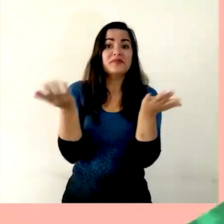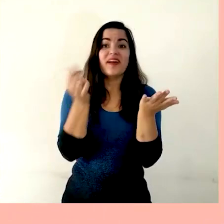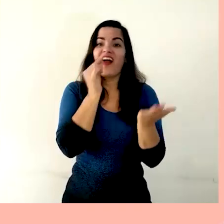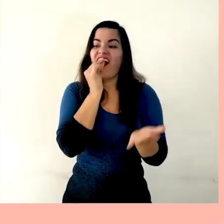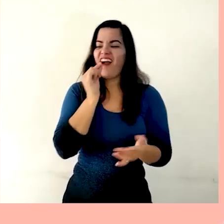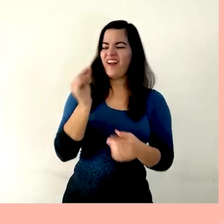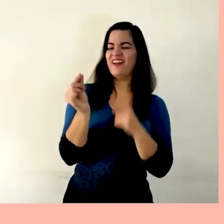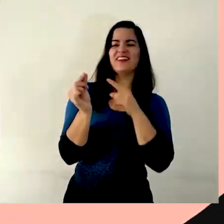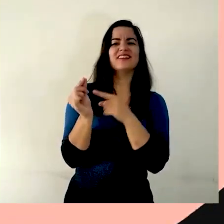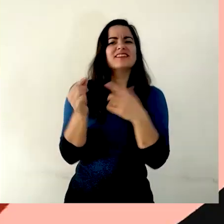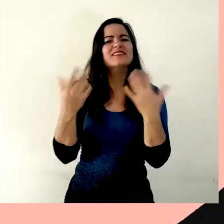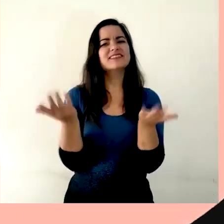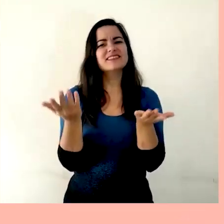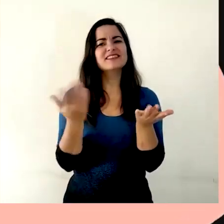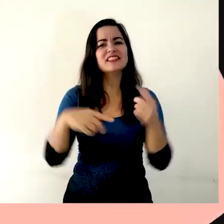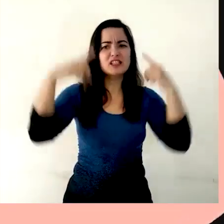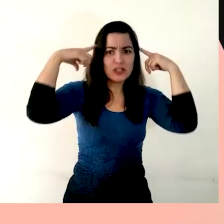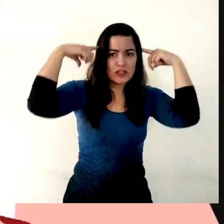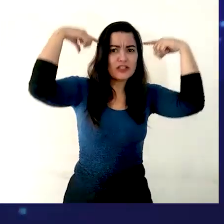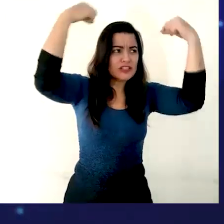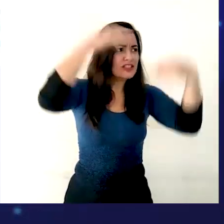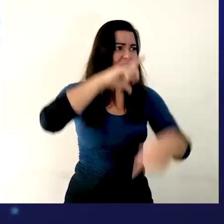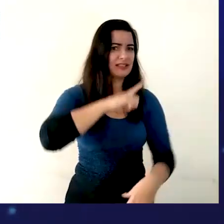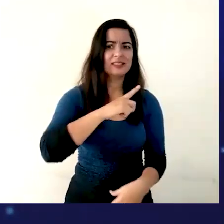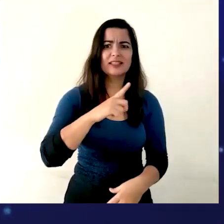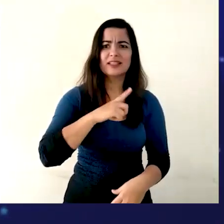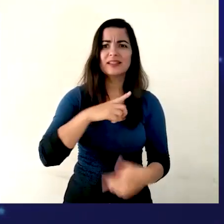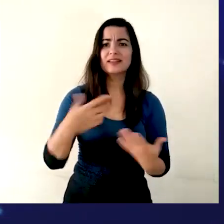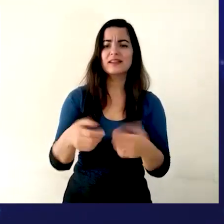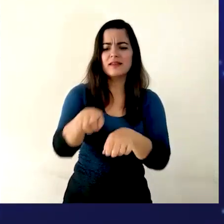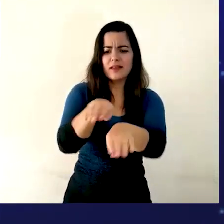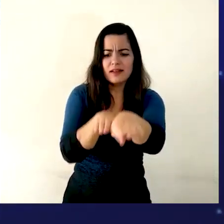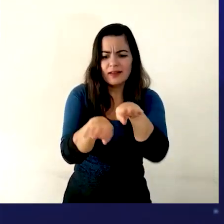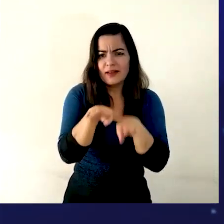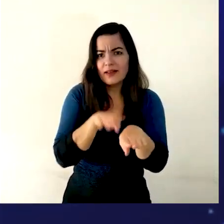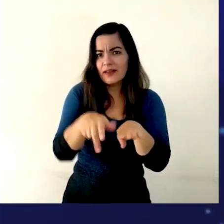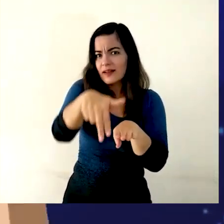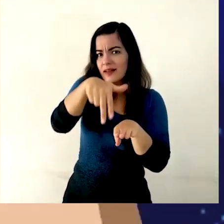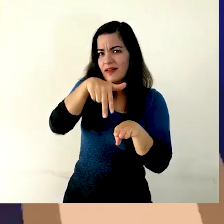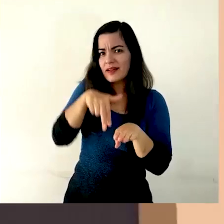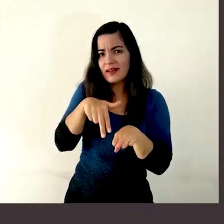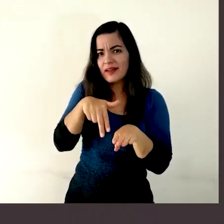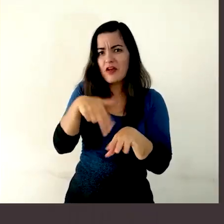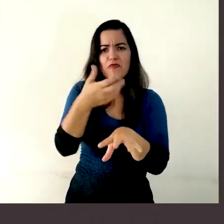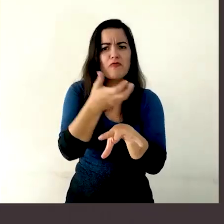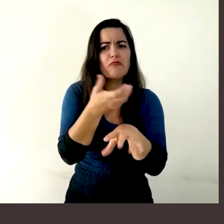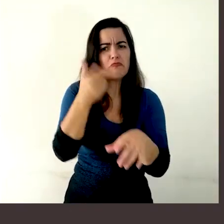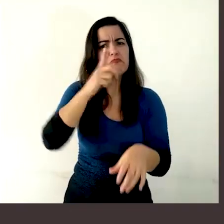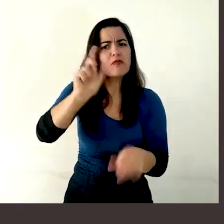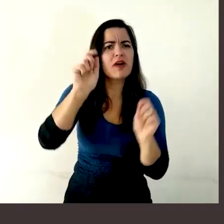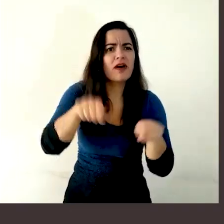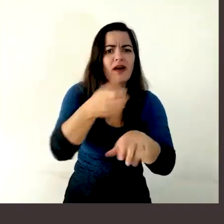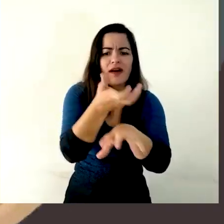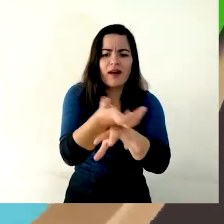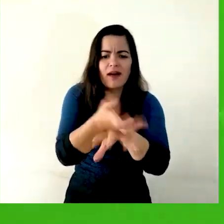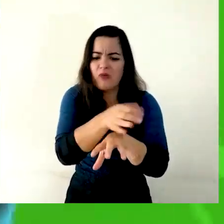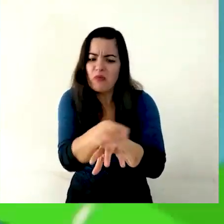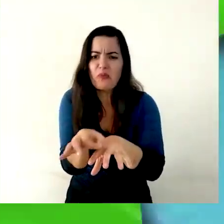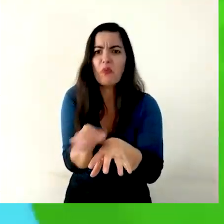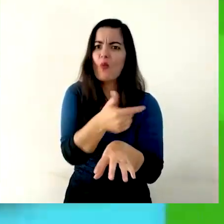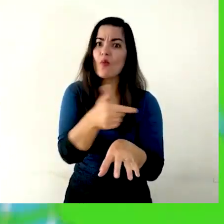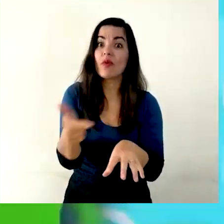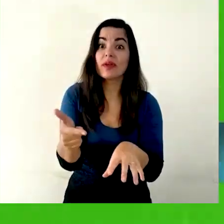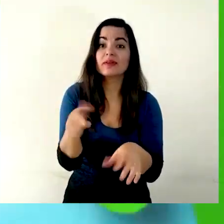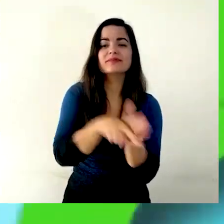a estrela cadente? Porque a gente perde dente, será que existe doente? Dá pra andar de trás pra frente, abacaxi não tem semente. Tudo